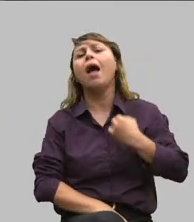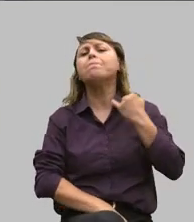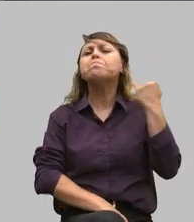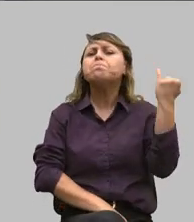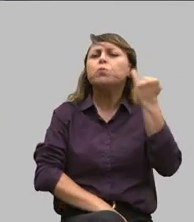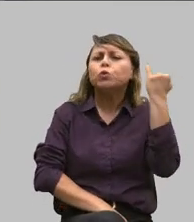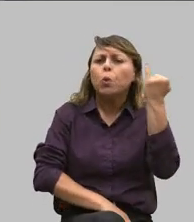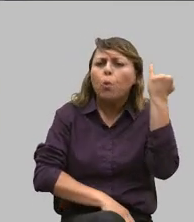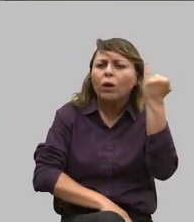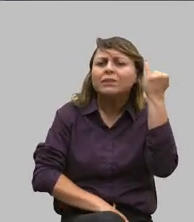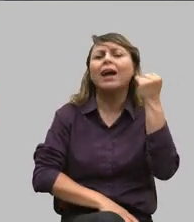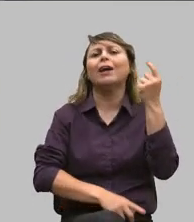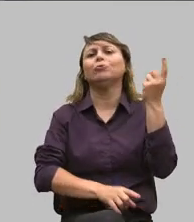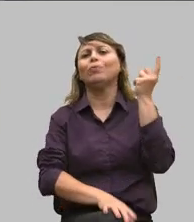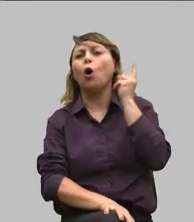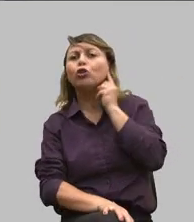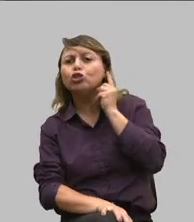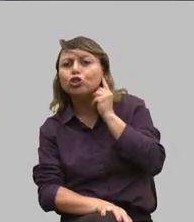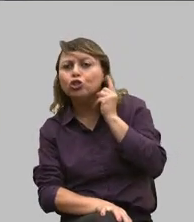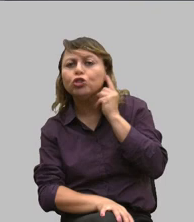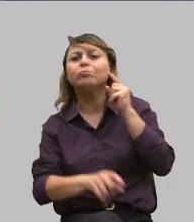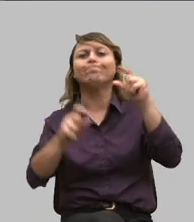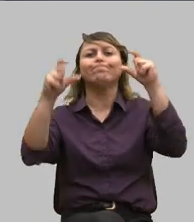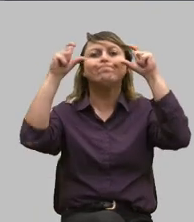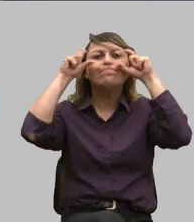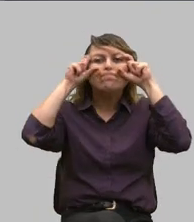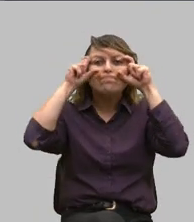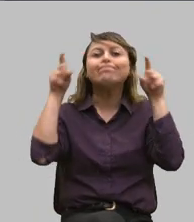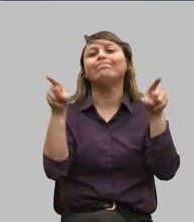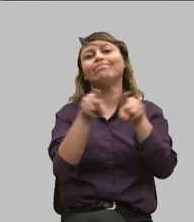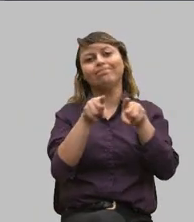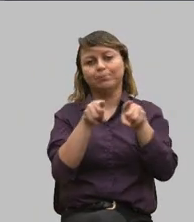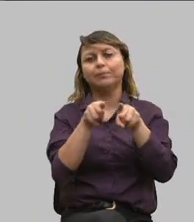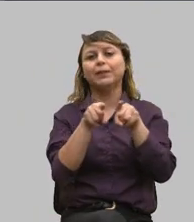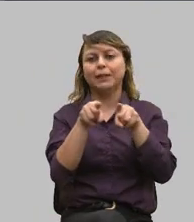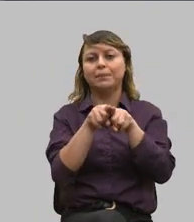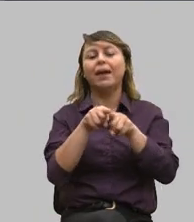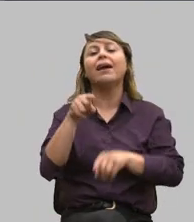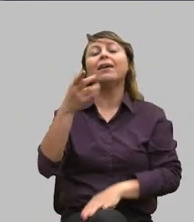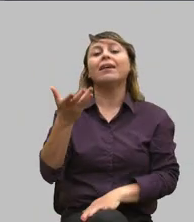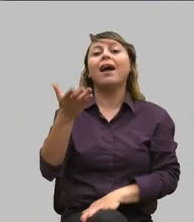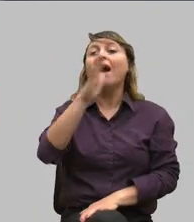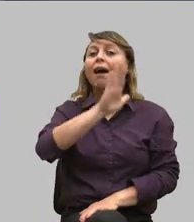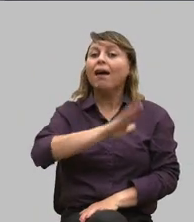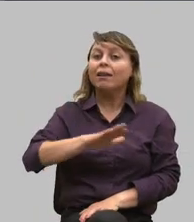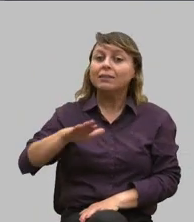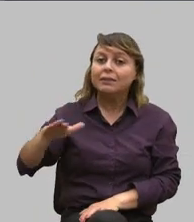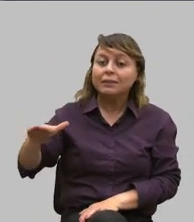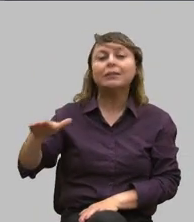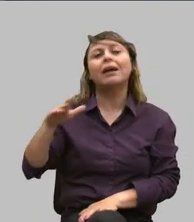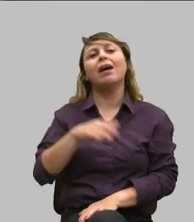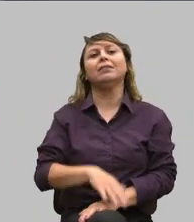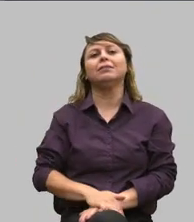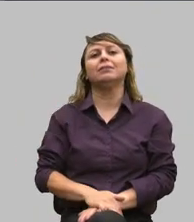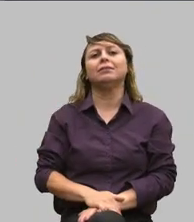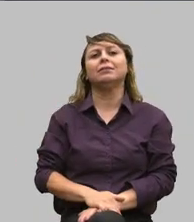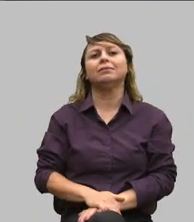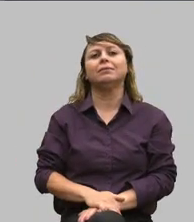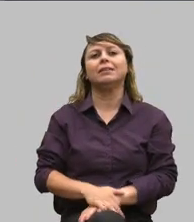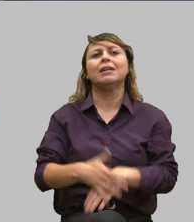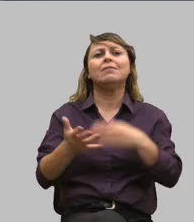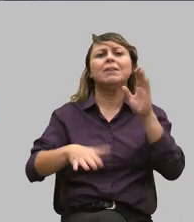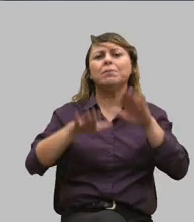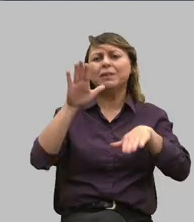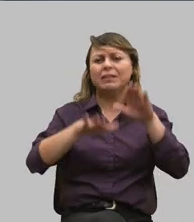tanto a questão auditiva como autologia né As crianças elas ficam ali e